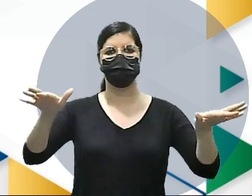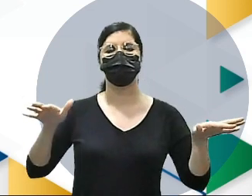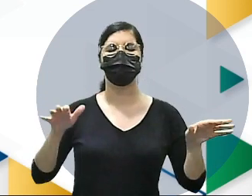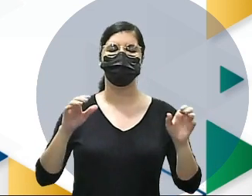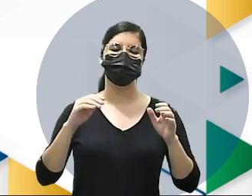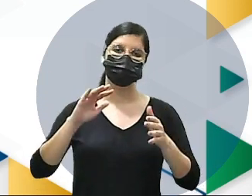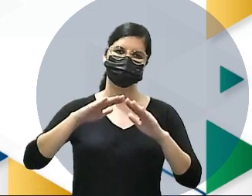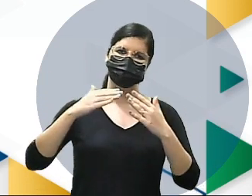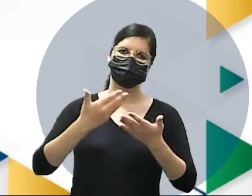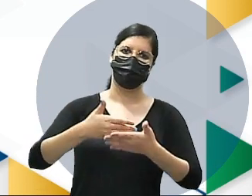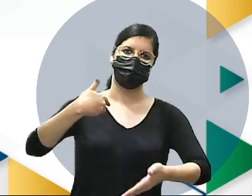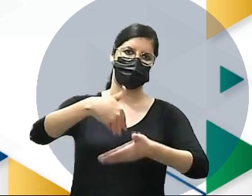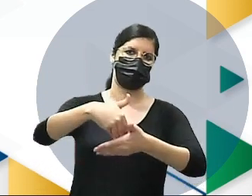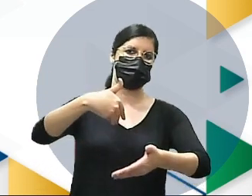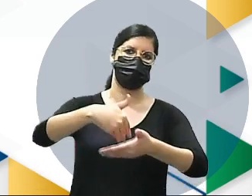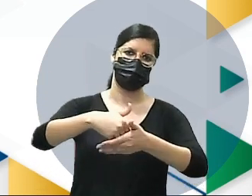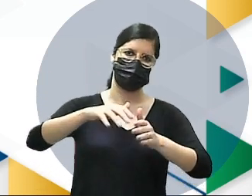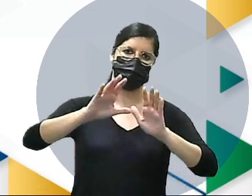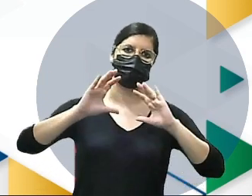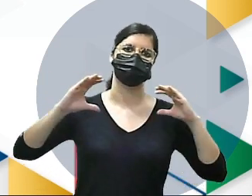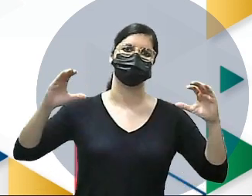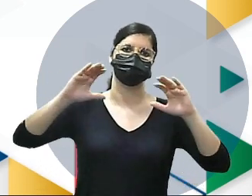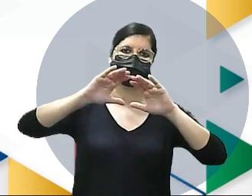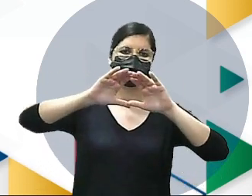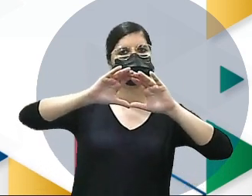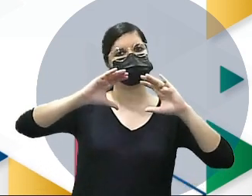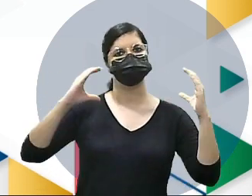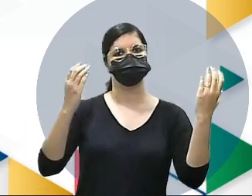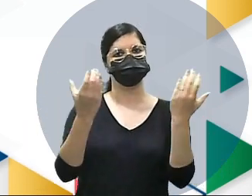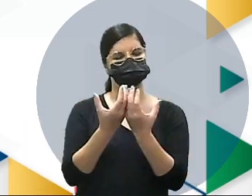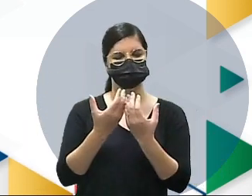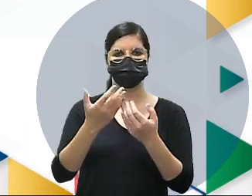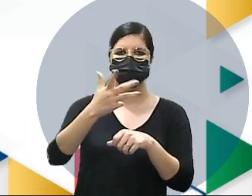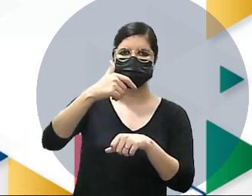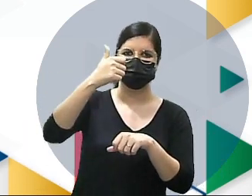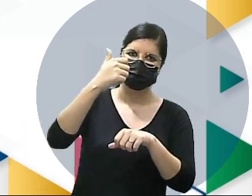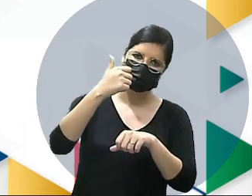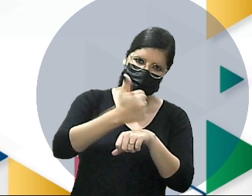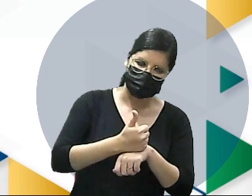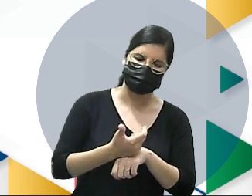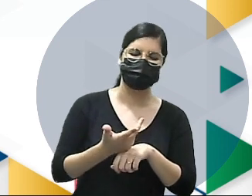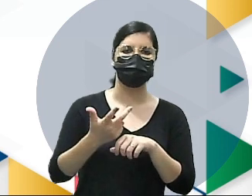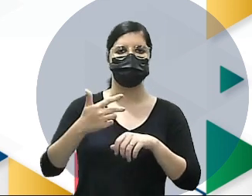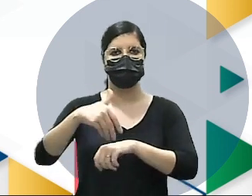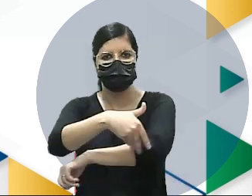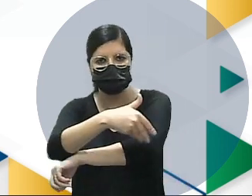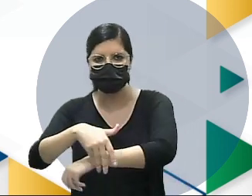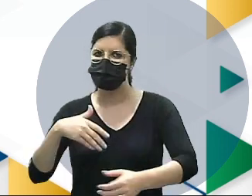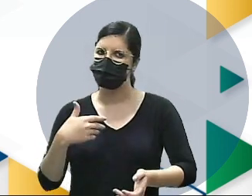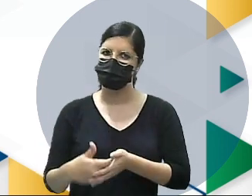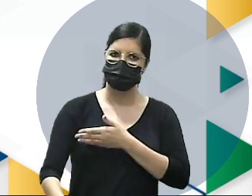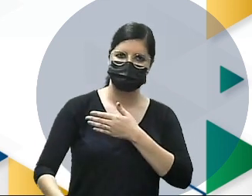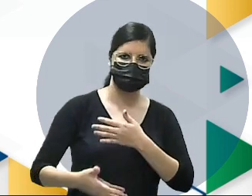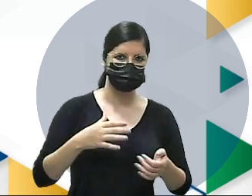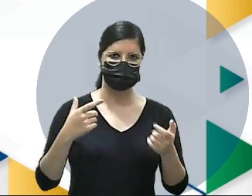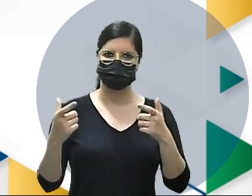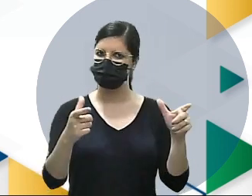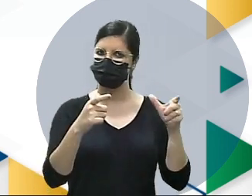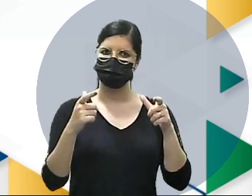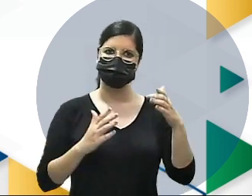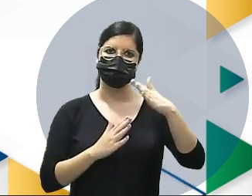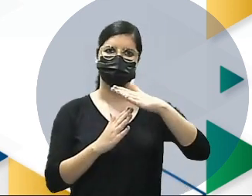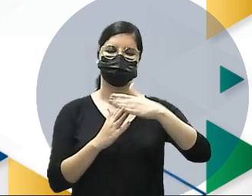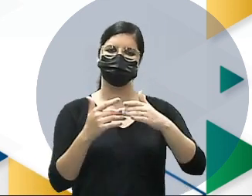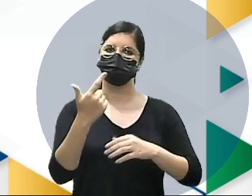fazer na quadra da escola você pode fazer na igreja você pode fazer na praça você pode fazer na rua você janta não tem limite para dança